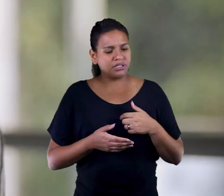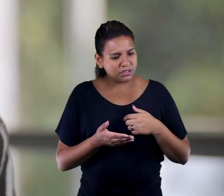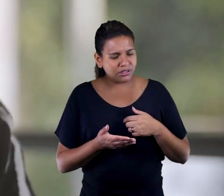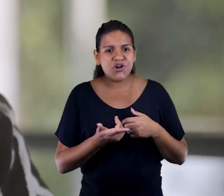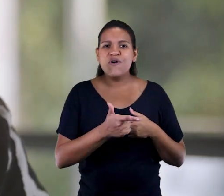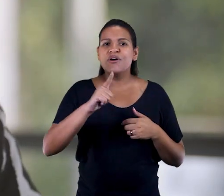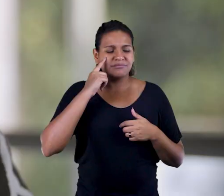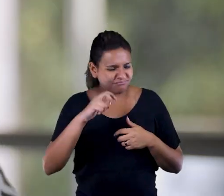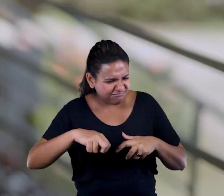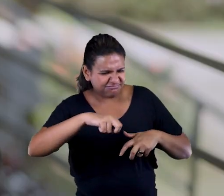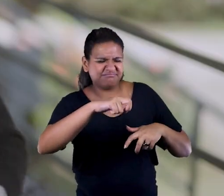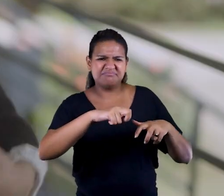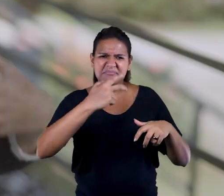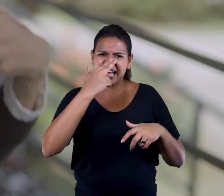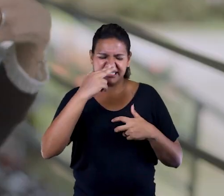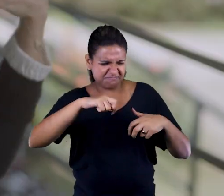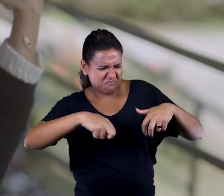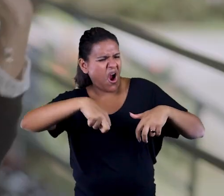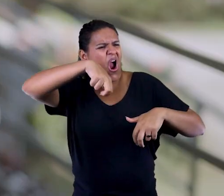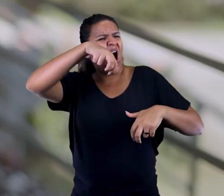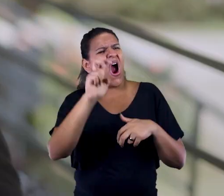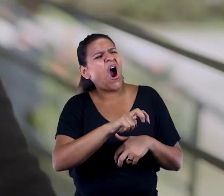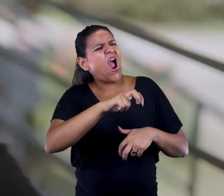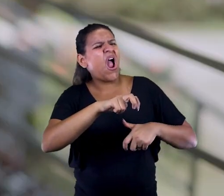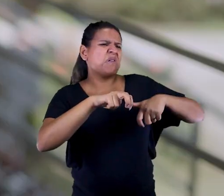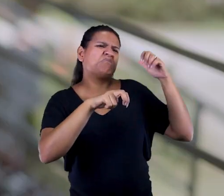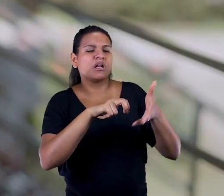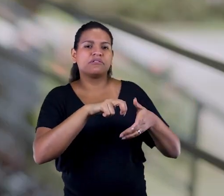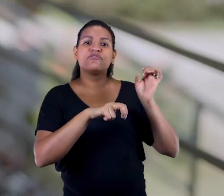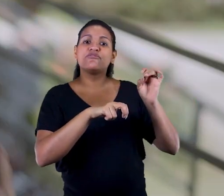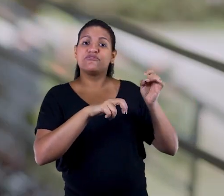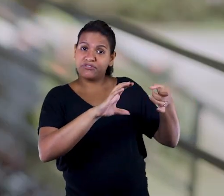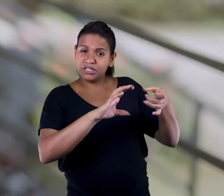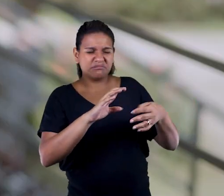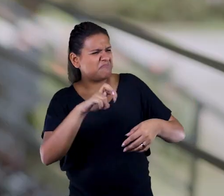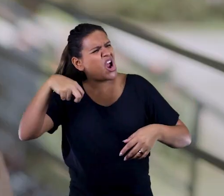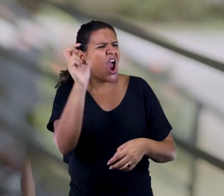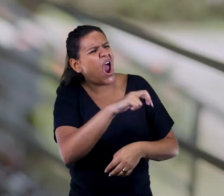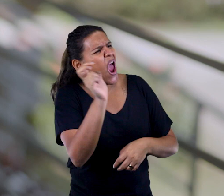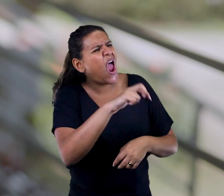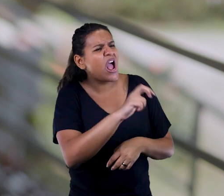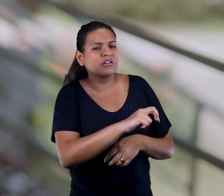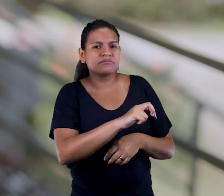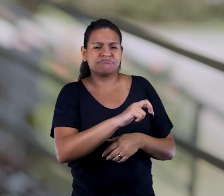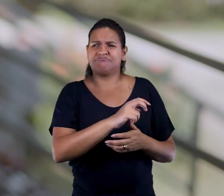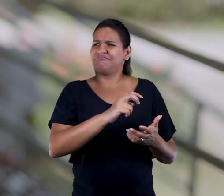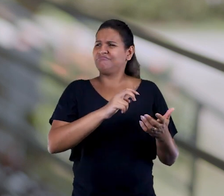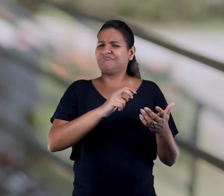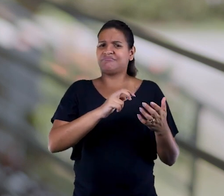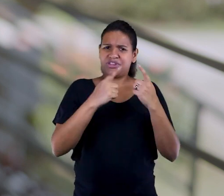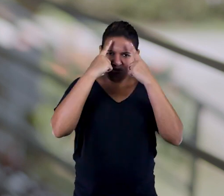Esse cachorro, ele levantou para ir atacar o outro, assim, sabe? Ele foi no vidro, mas uma violência. Você fala, nossa, o quanto que ele